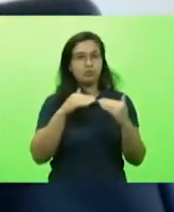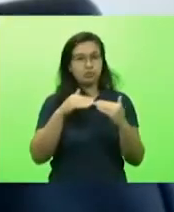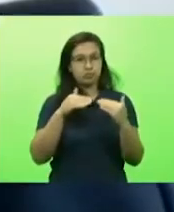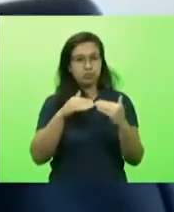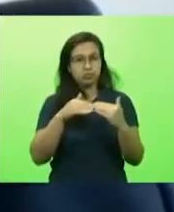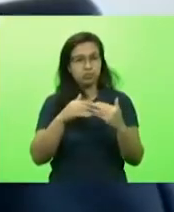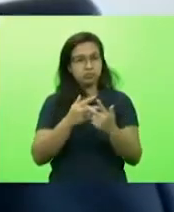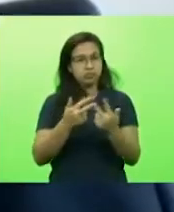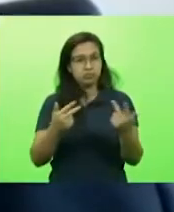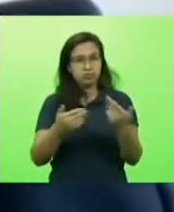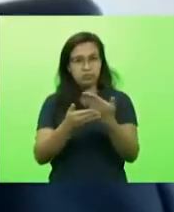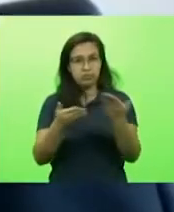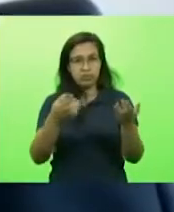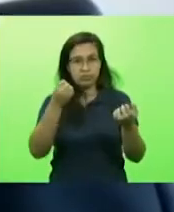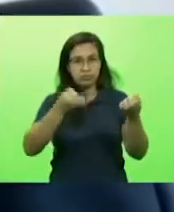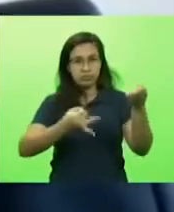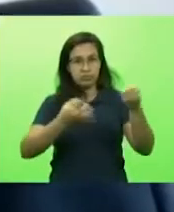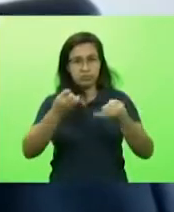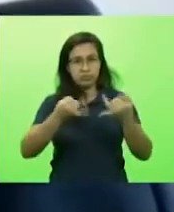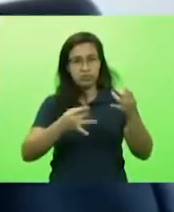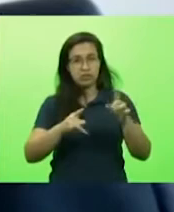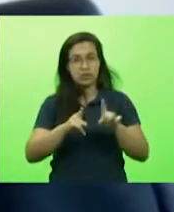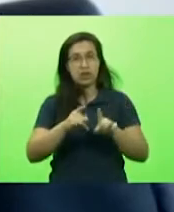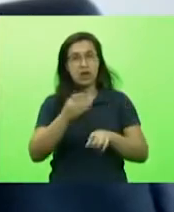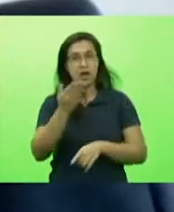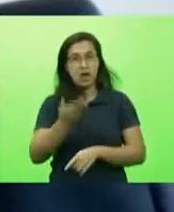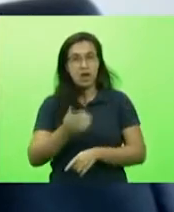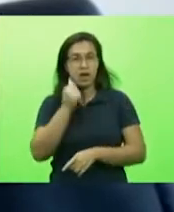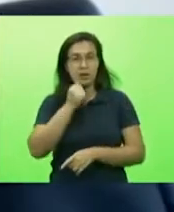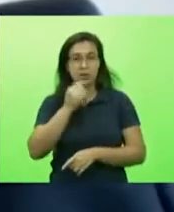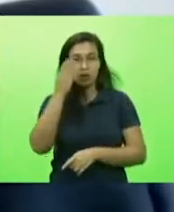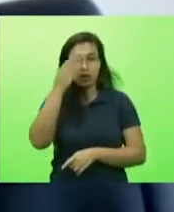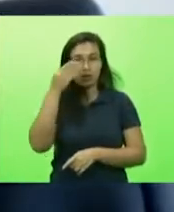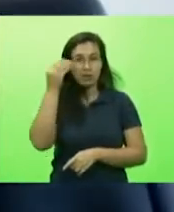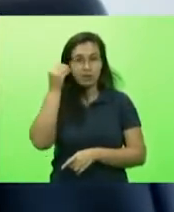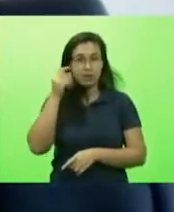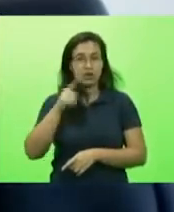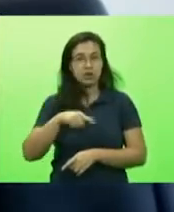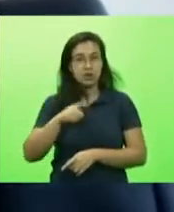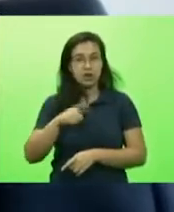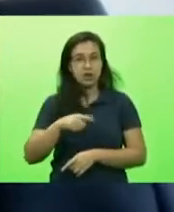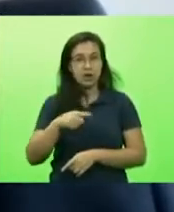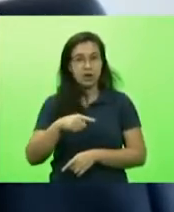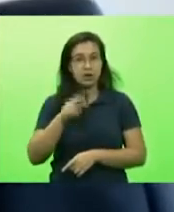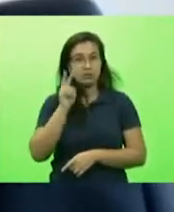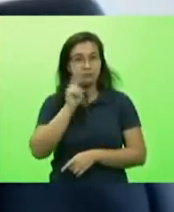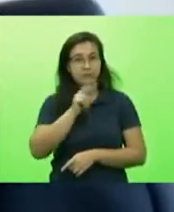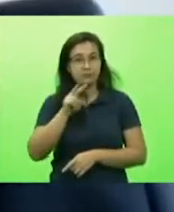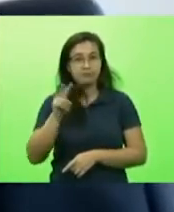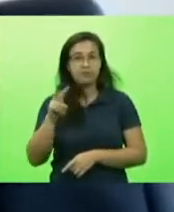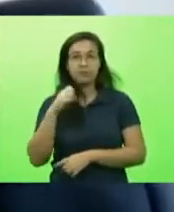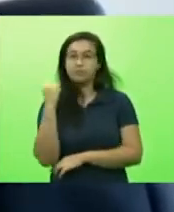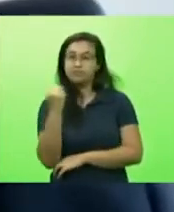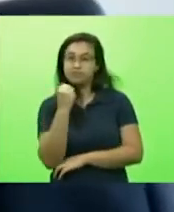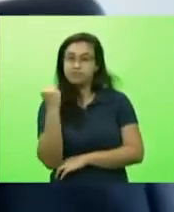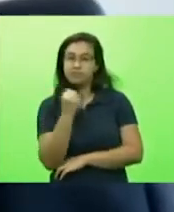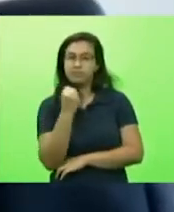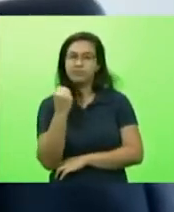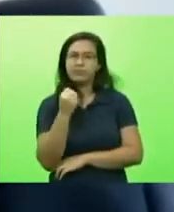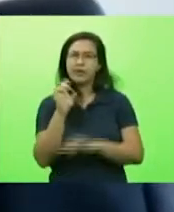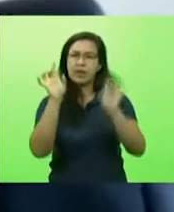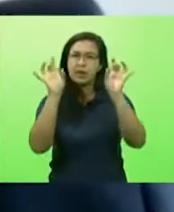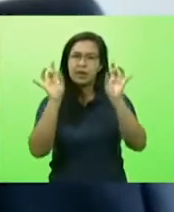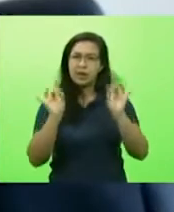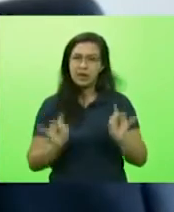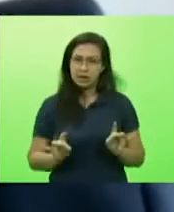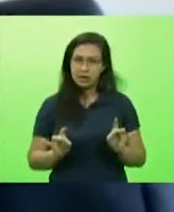o secretário, a lista de prioridades segue orientação do governo federal. Esses critérios, quando são utilizados para a